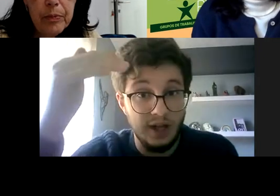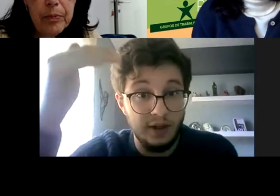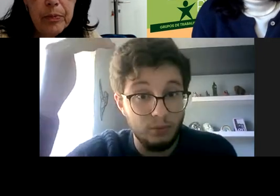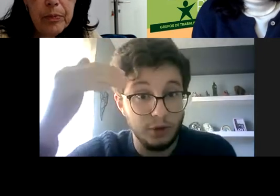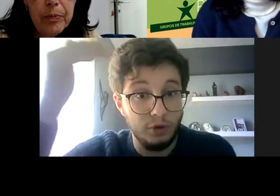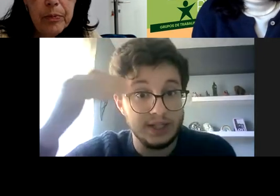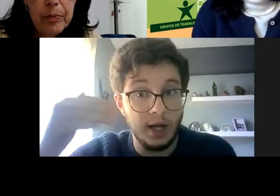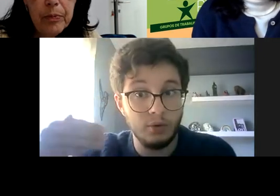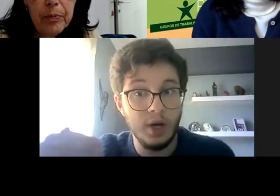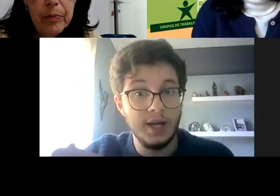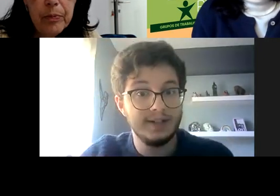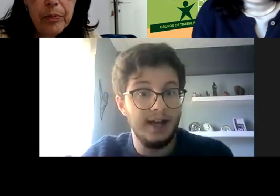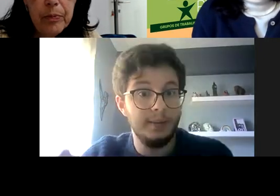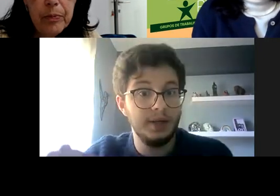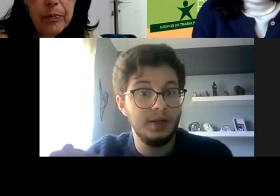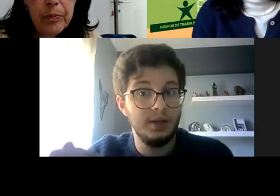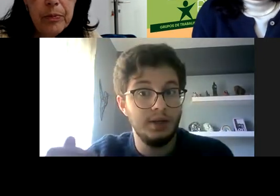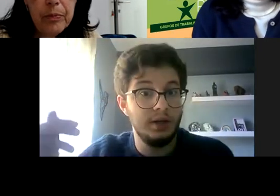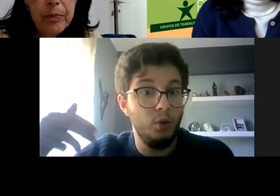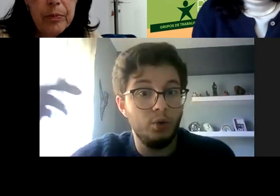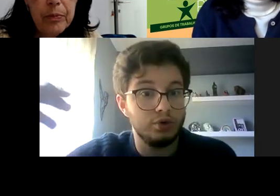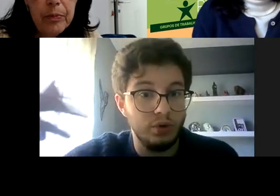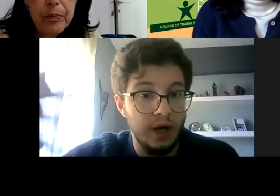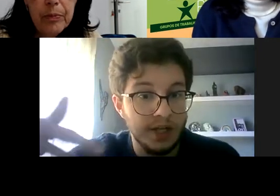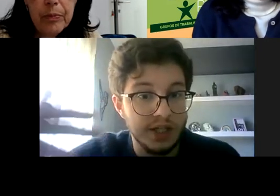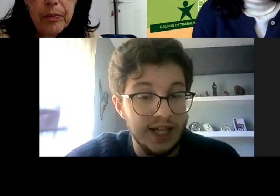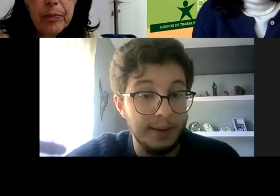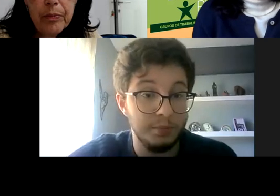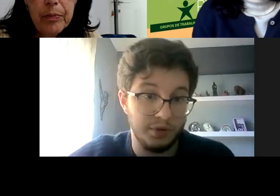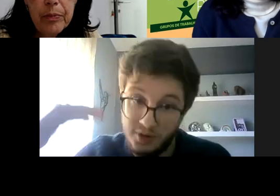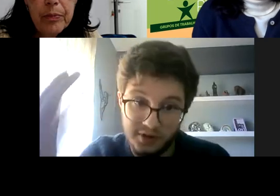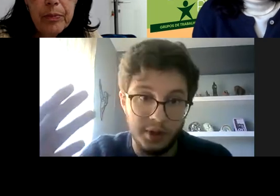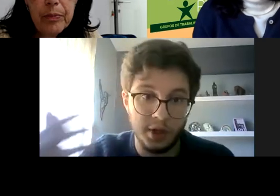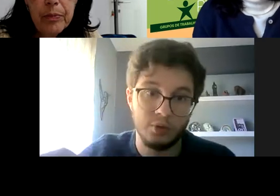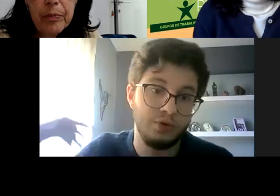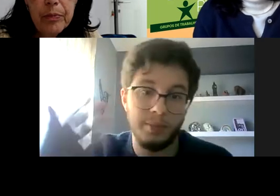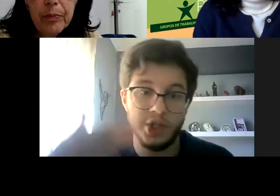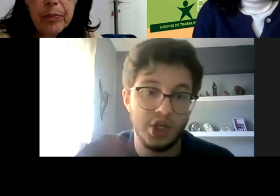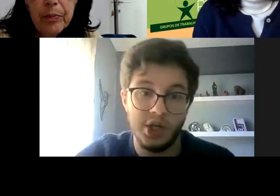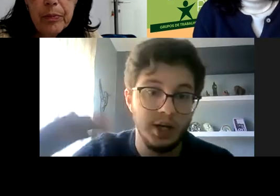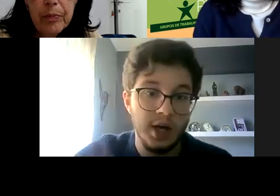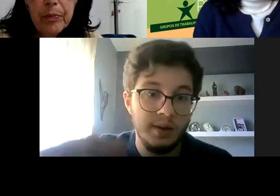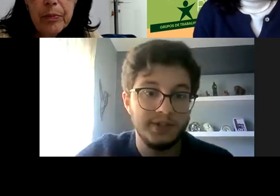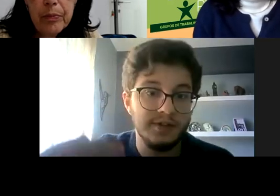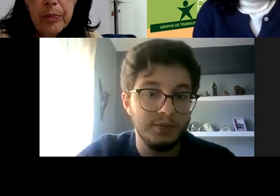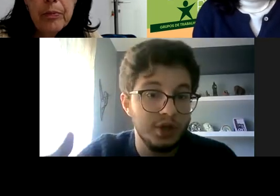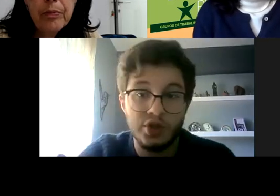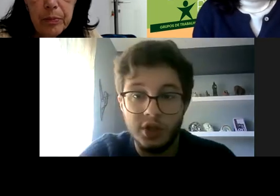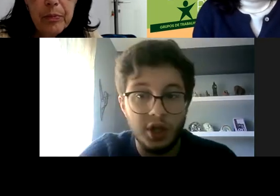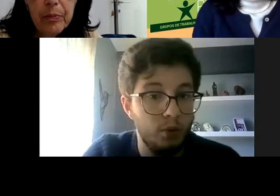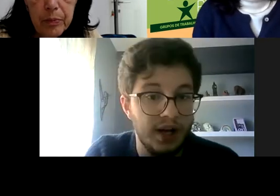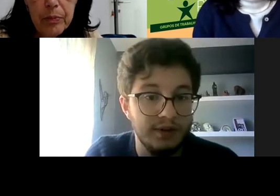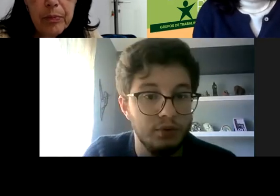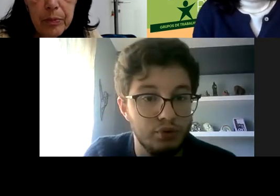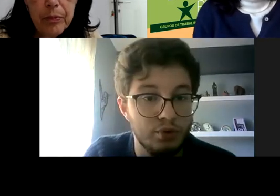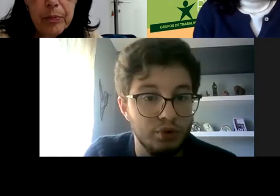que é baseado pelo um catálogo, que sabem que um curso é mais rentável, porque se eles abrirem aquele curso vai encher e vai estar sempre cheio de gente,